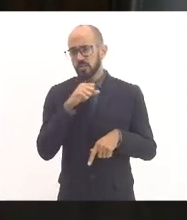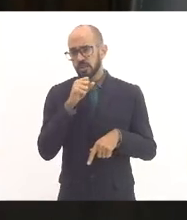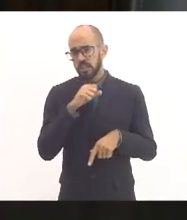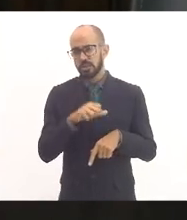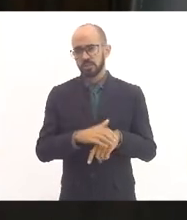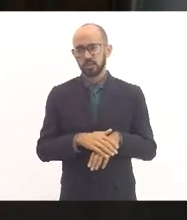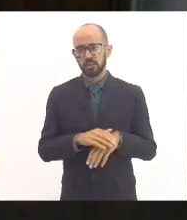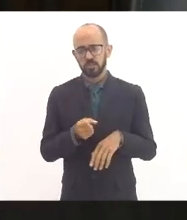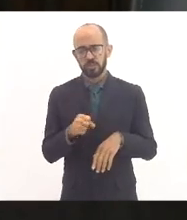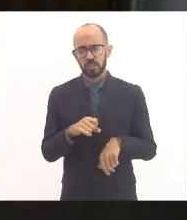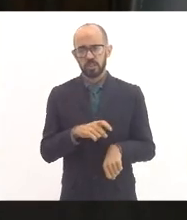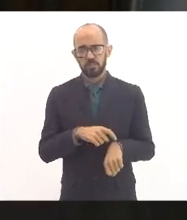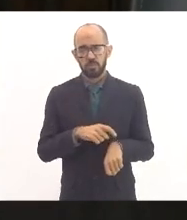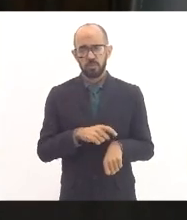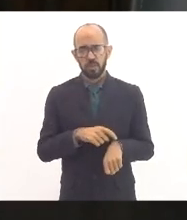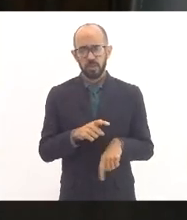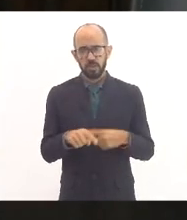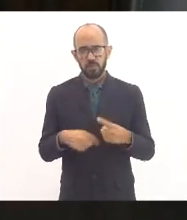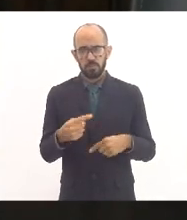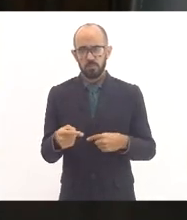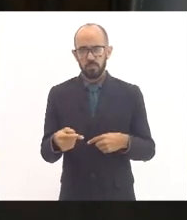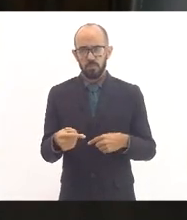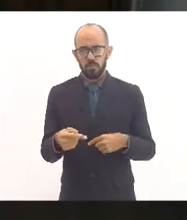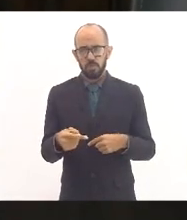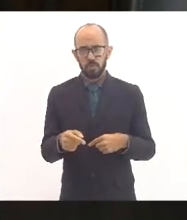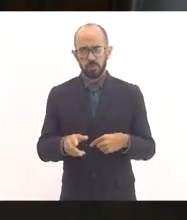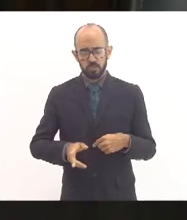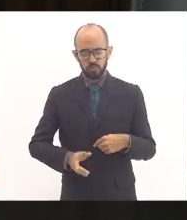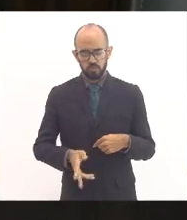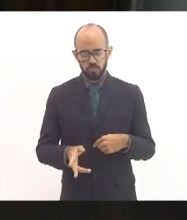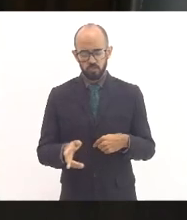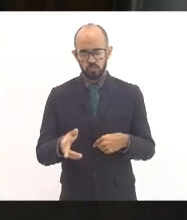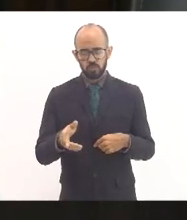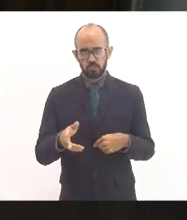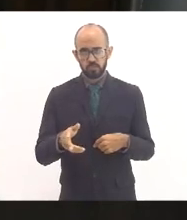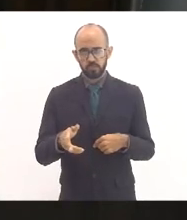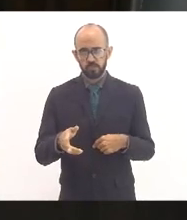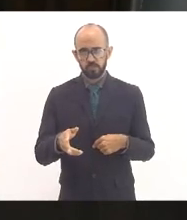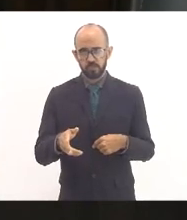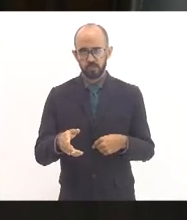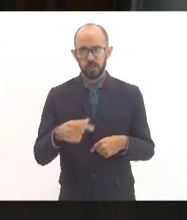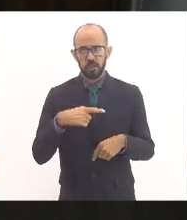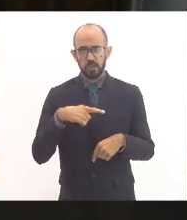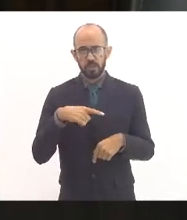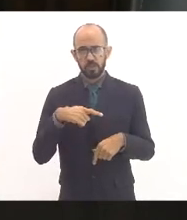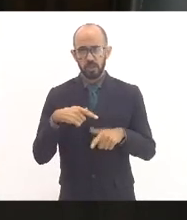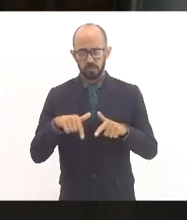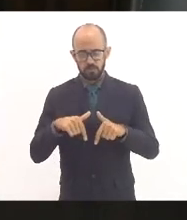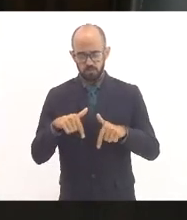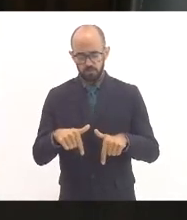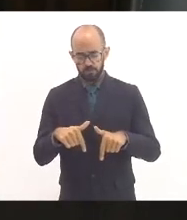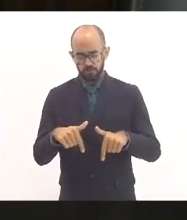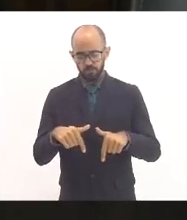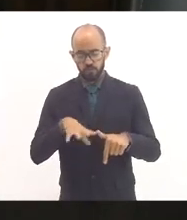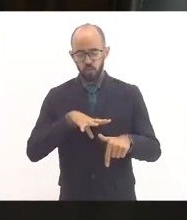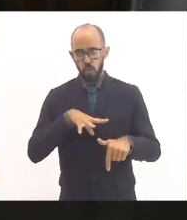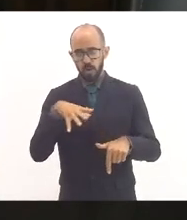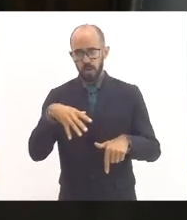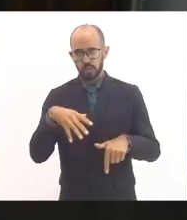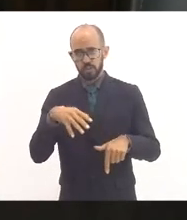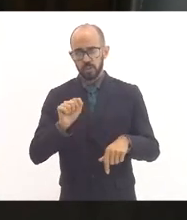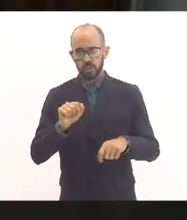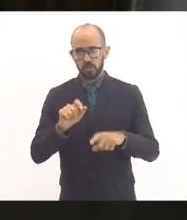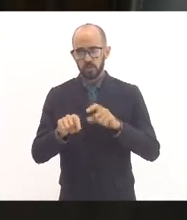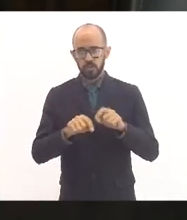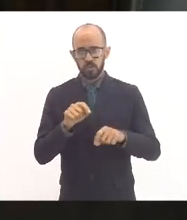mas se no momento seguinte no ato contínuo ele tiver um posicionamento de bravura que